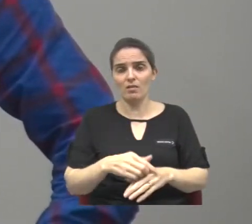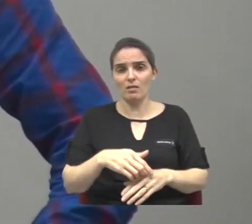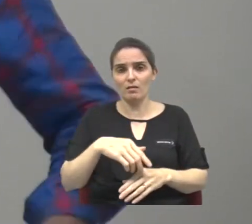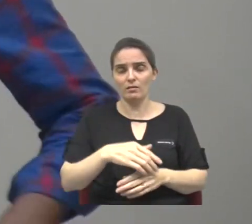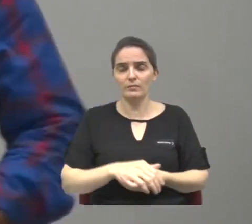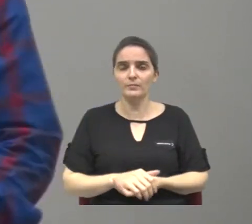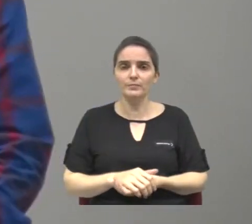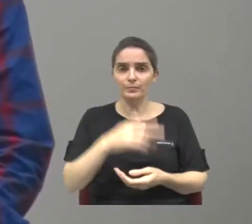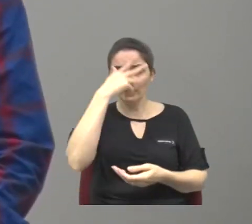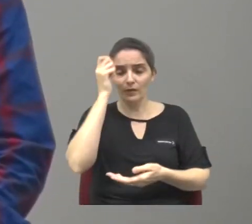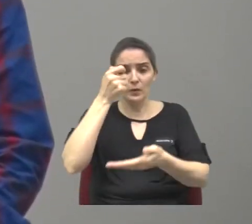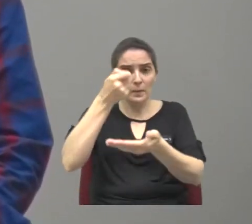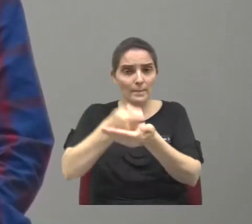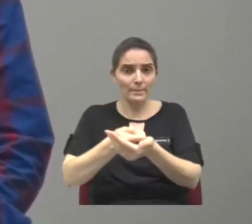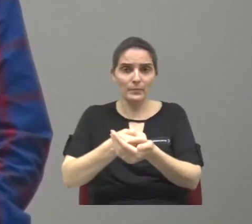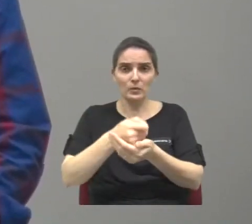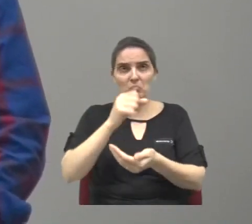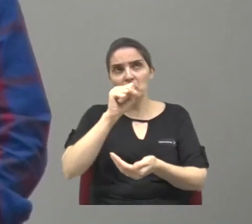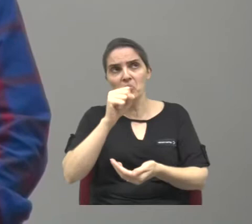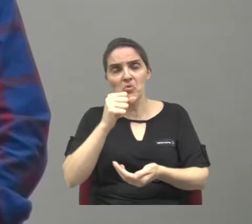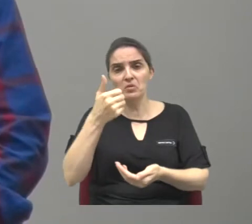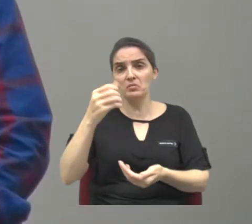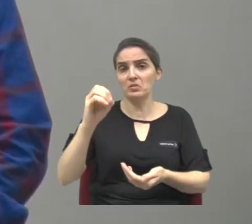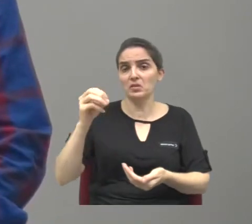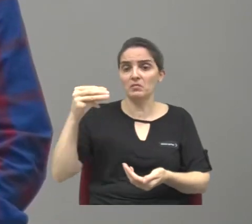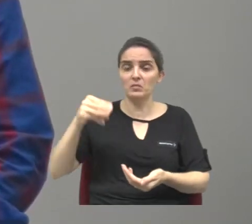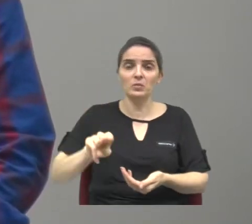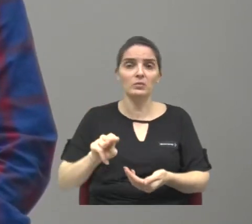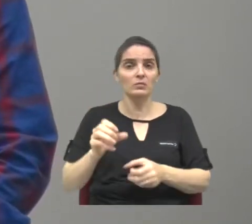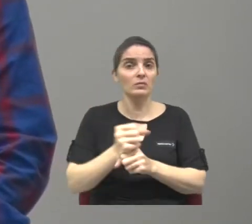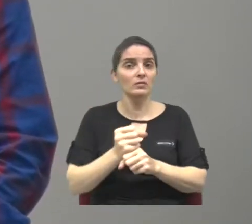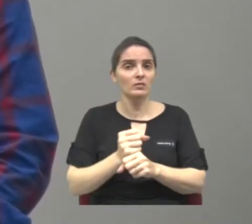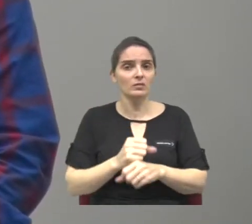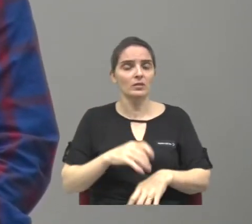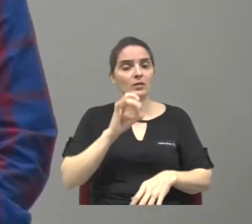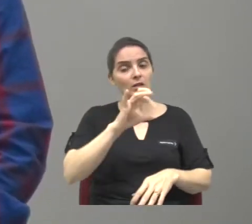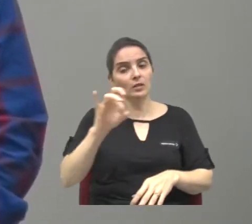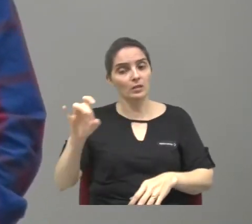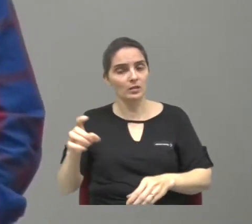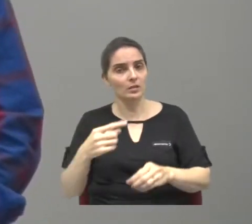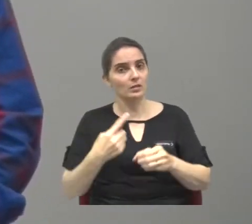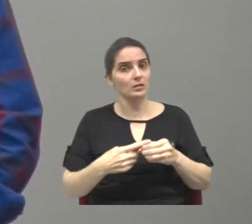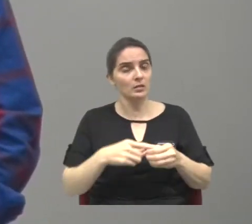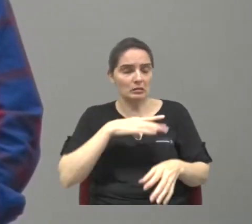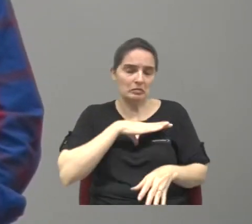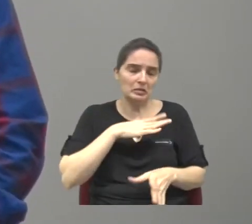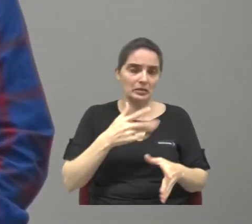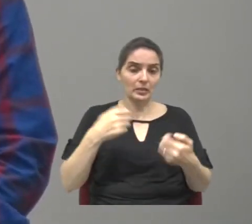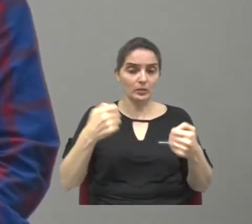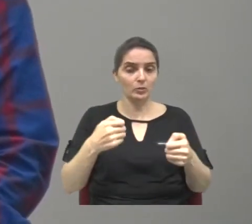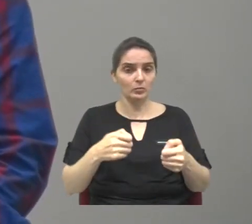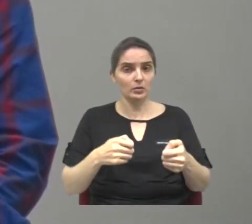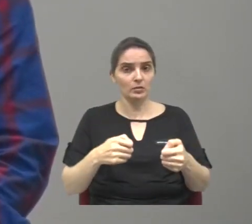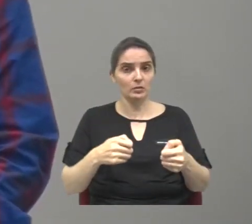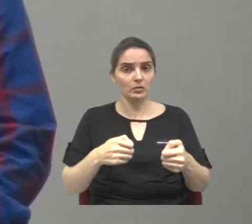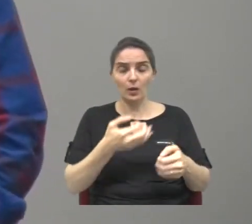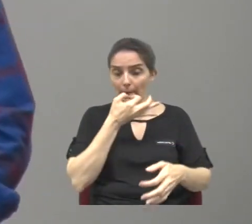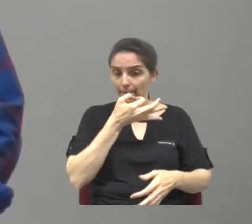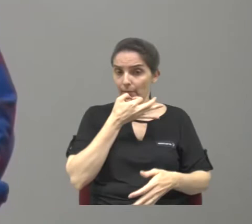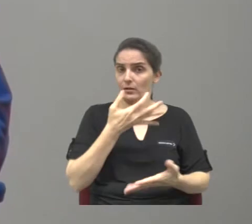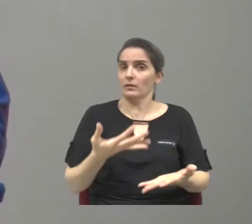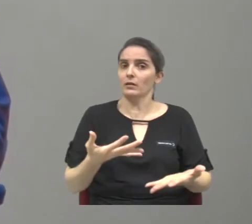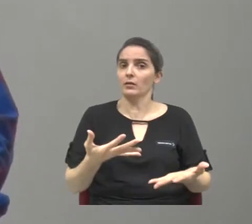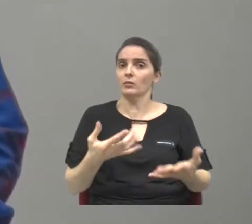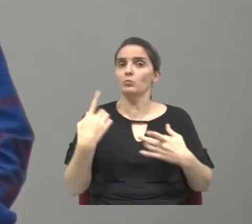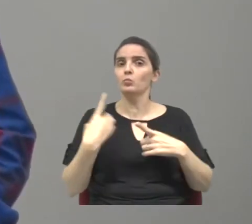o município e cada município precisa se posicionar frente ao Estado e ao país porque até na regra